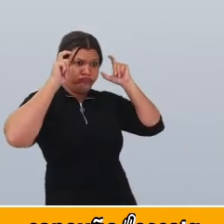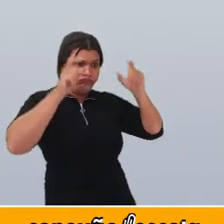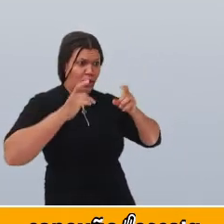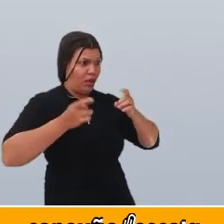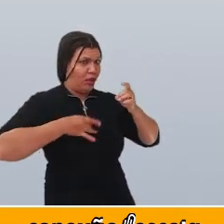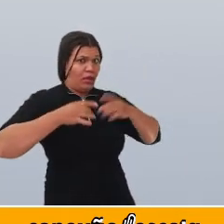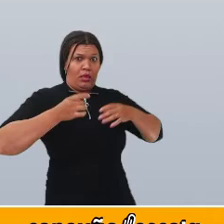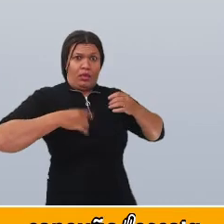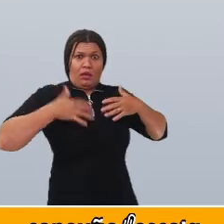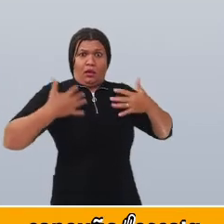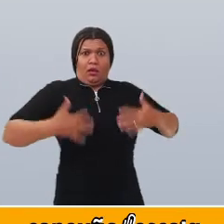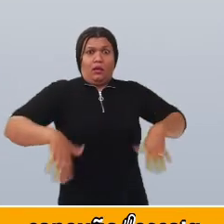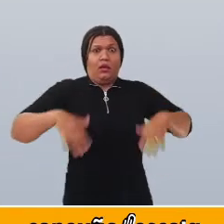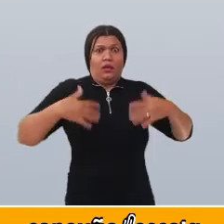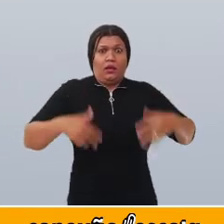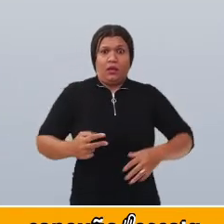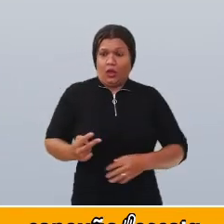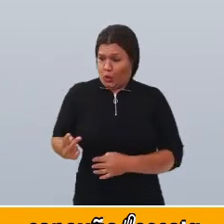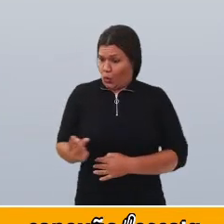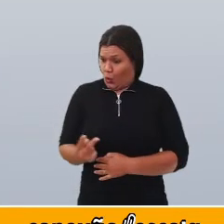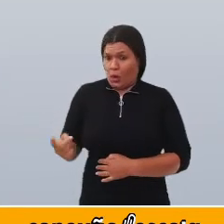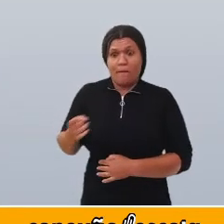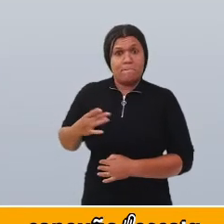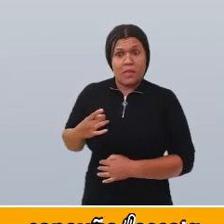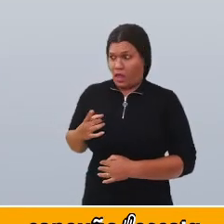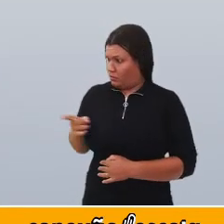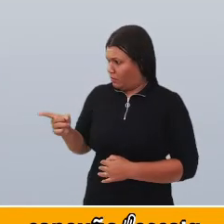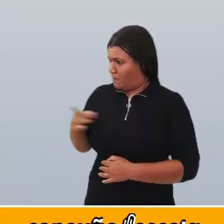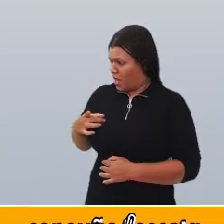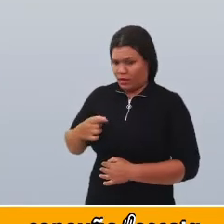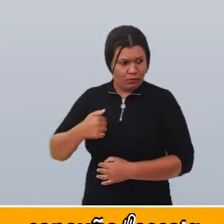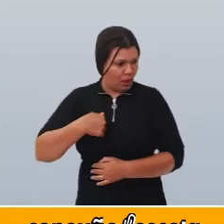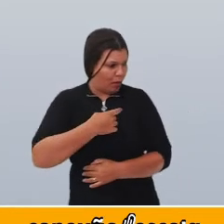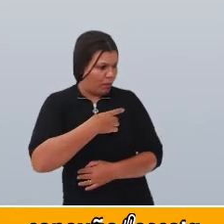medo. Ambos temiam um ao outro.